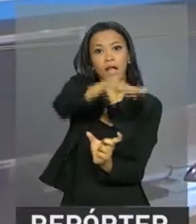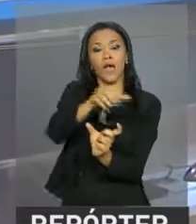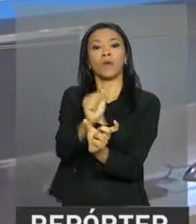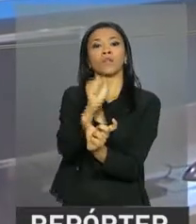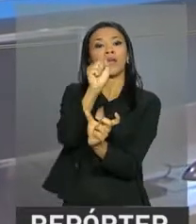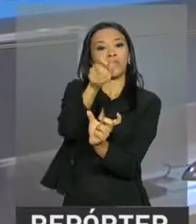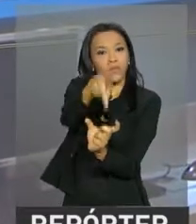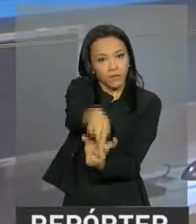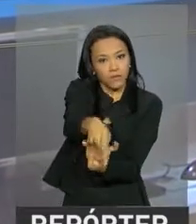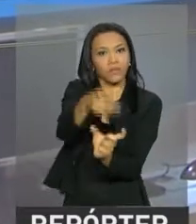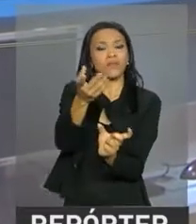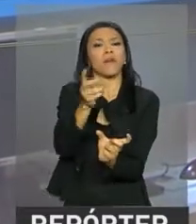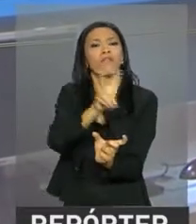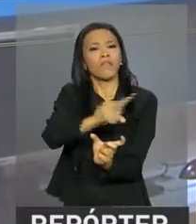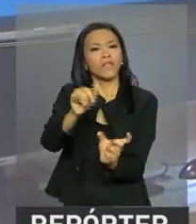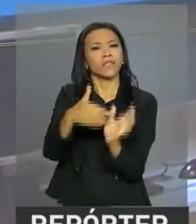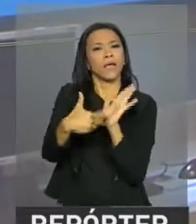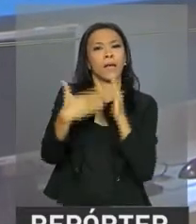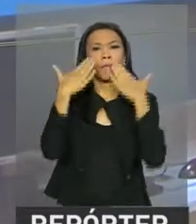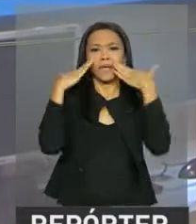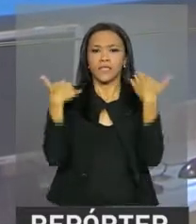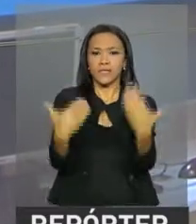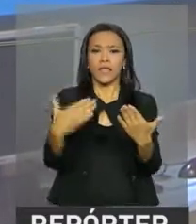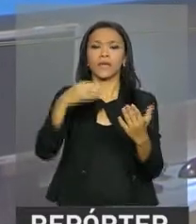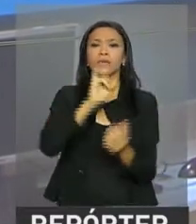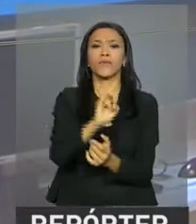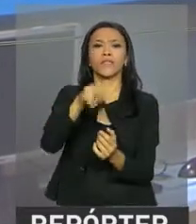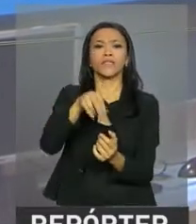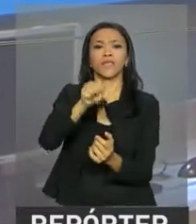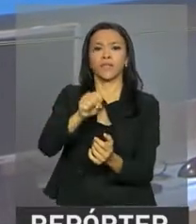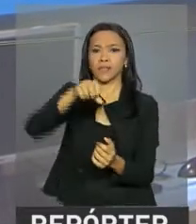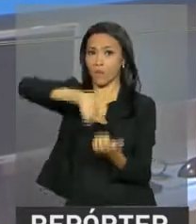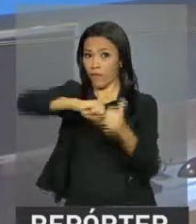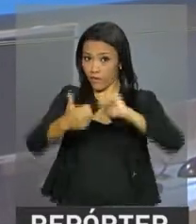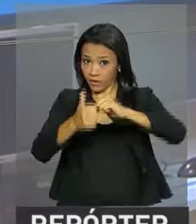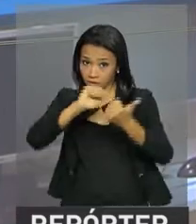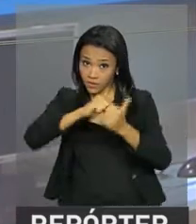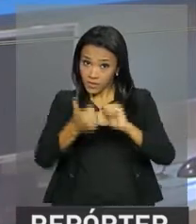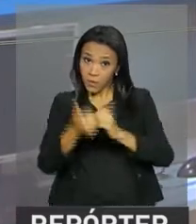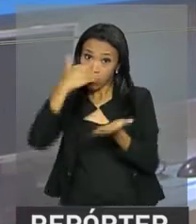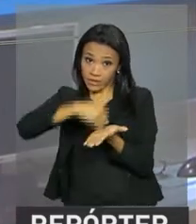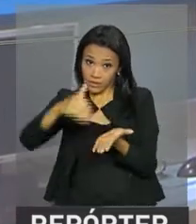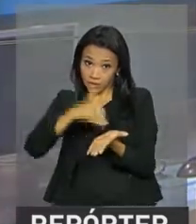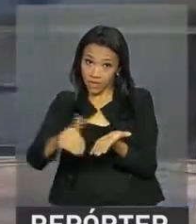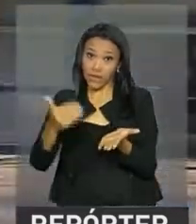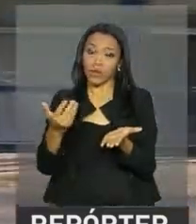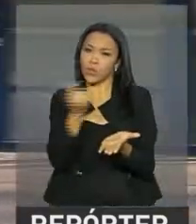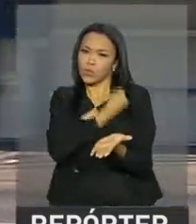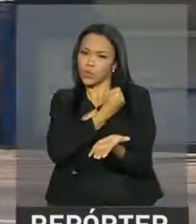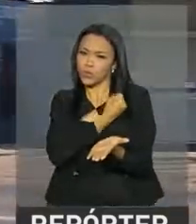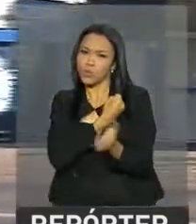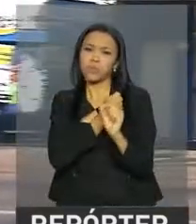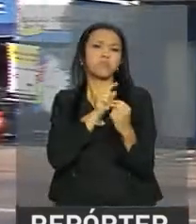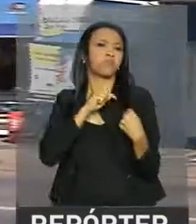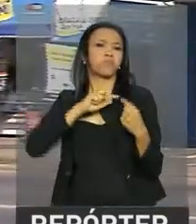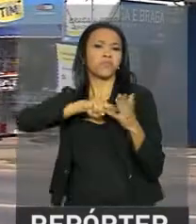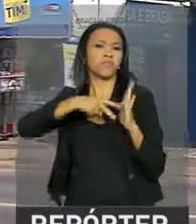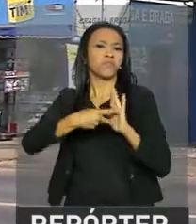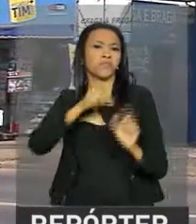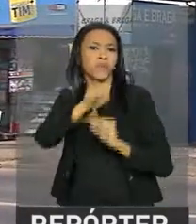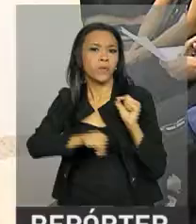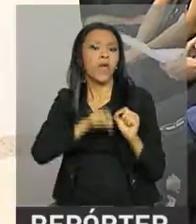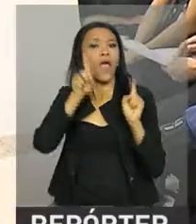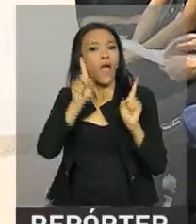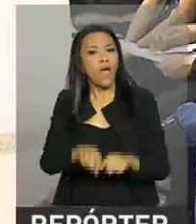do inss vai ser apresentado pelo secretário marcelo caetano da previdência social os números devem reforçar a necessidade de uma